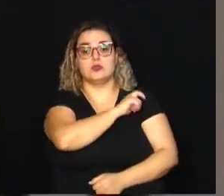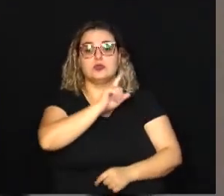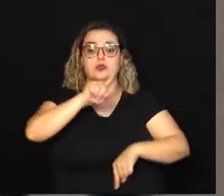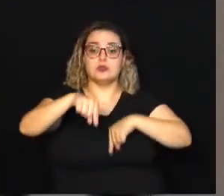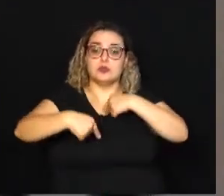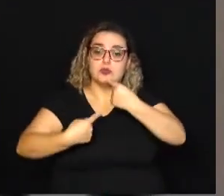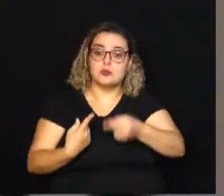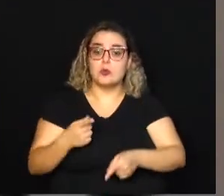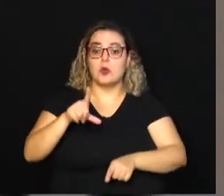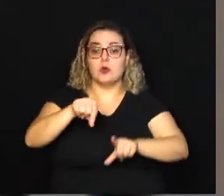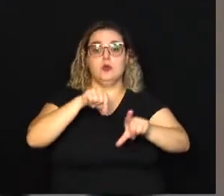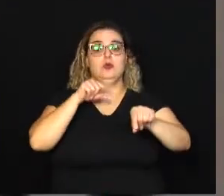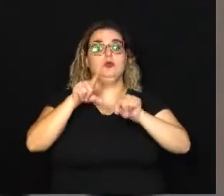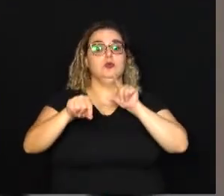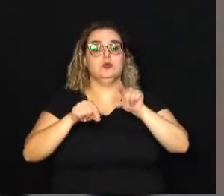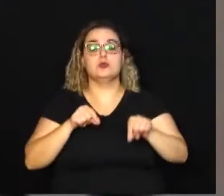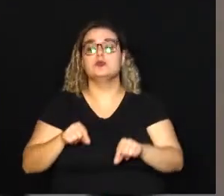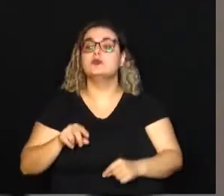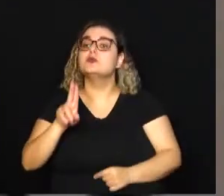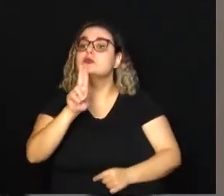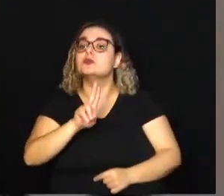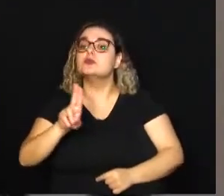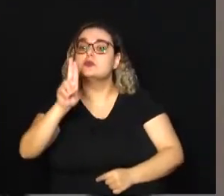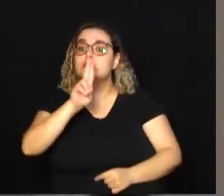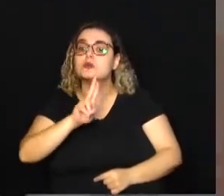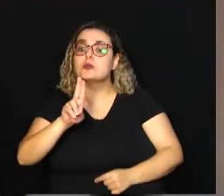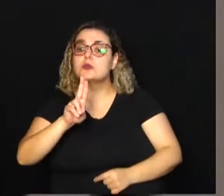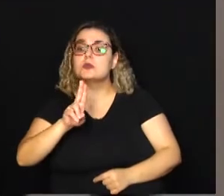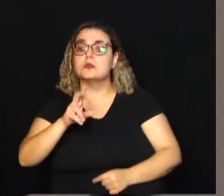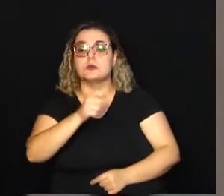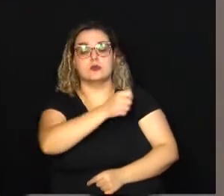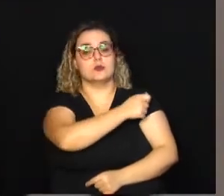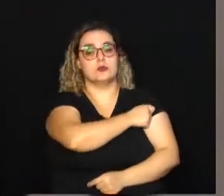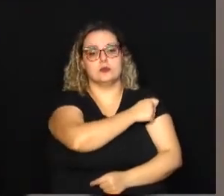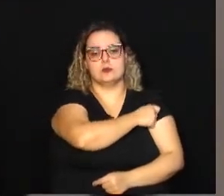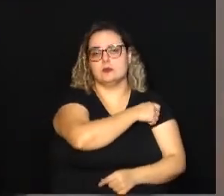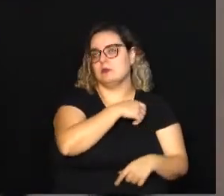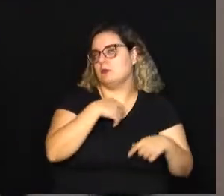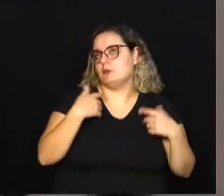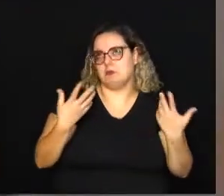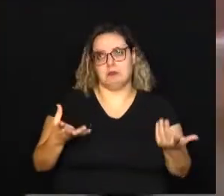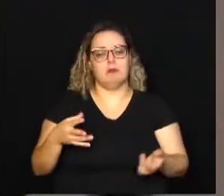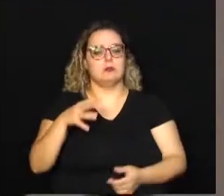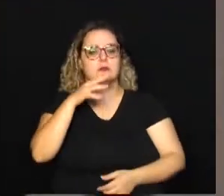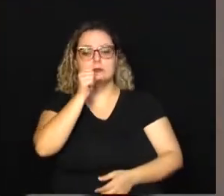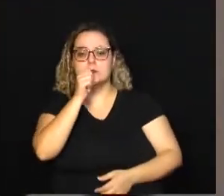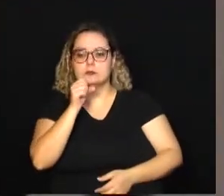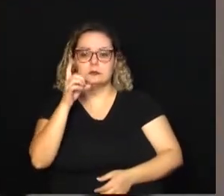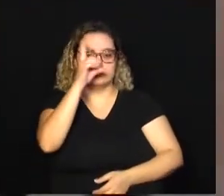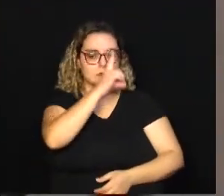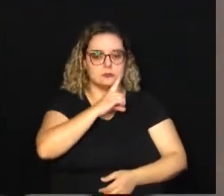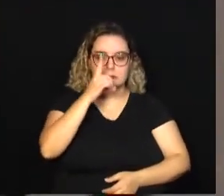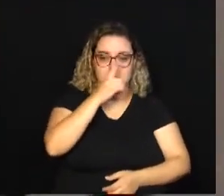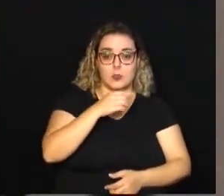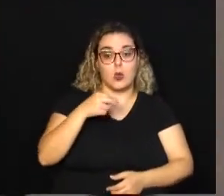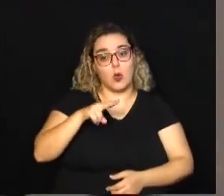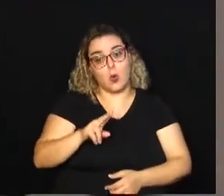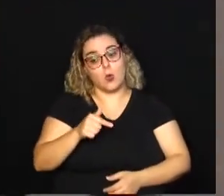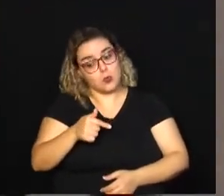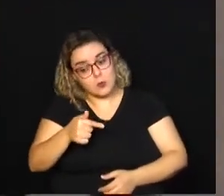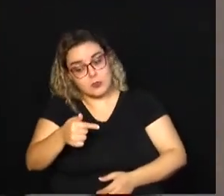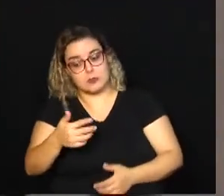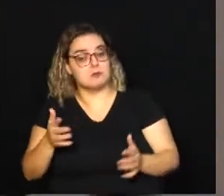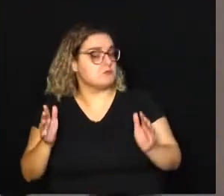eles poderiam utilizar com os alunos, seja num final de semana, seja durante a semana como